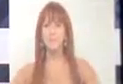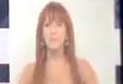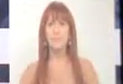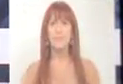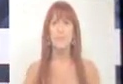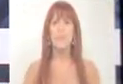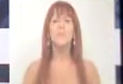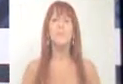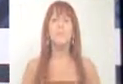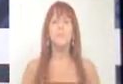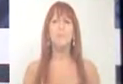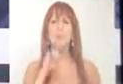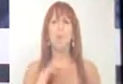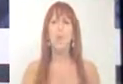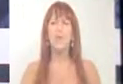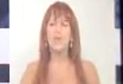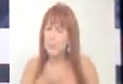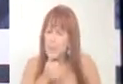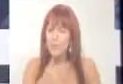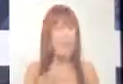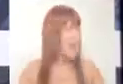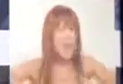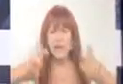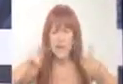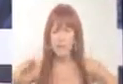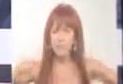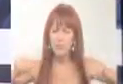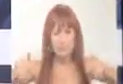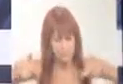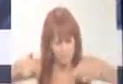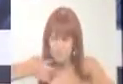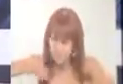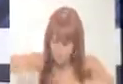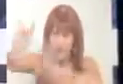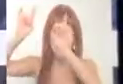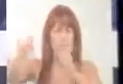Queremos que a reforma possa ser decidida